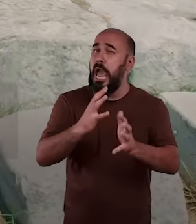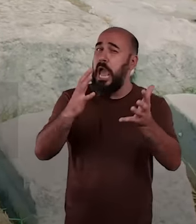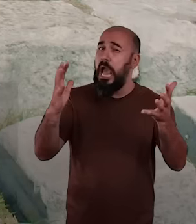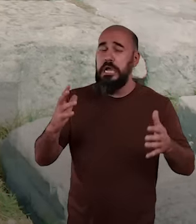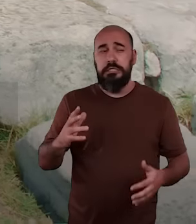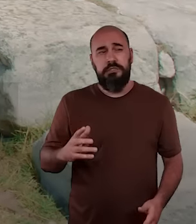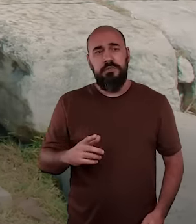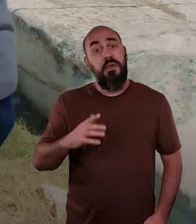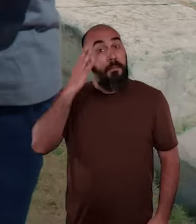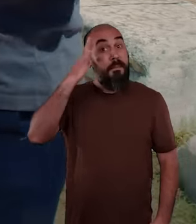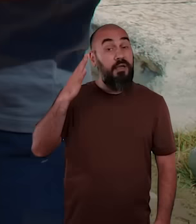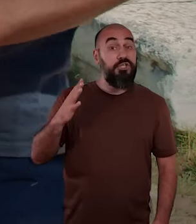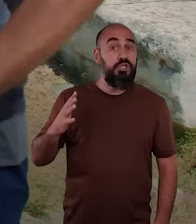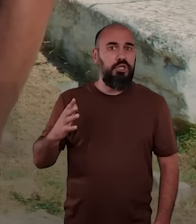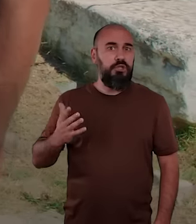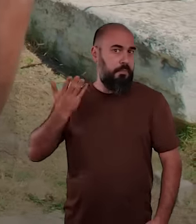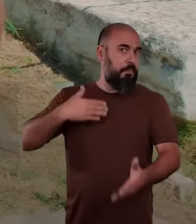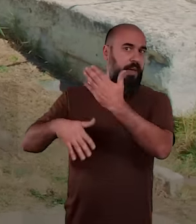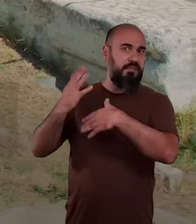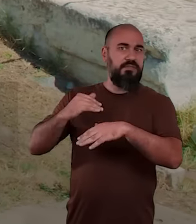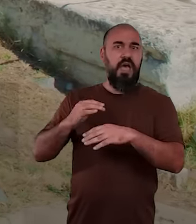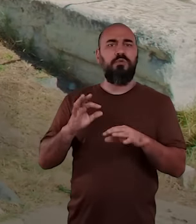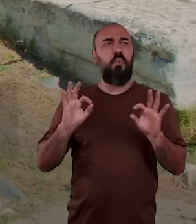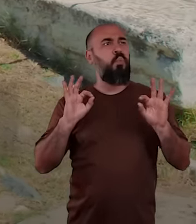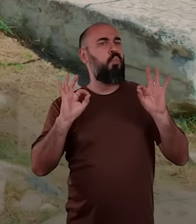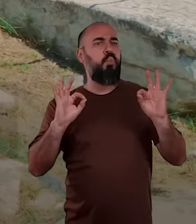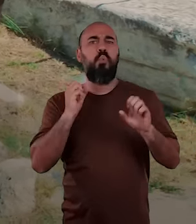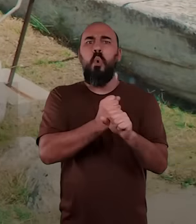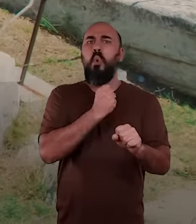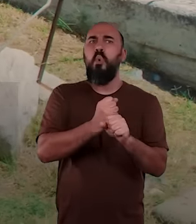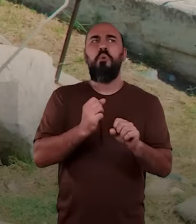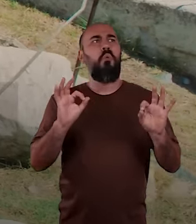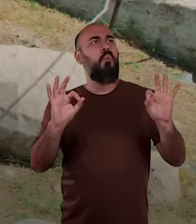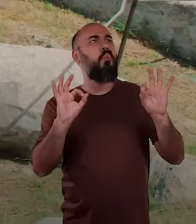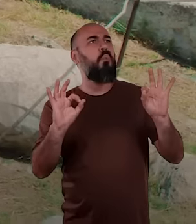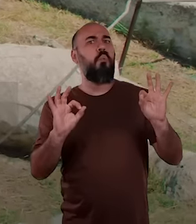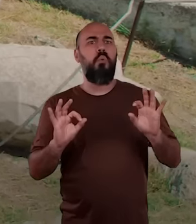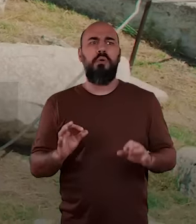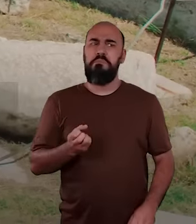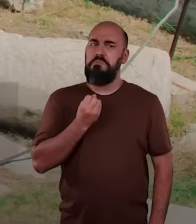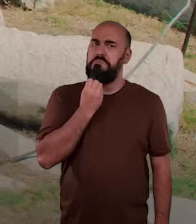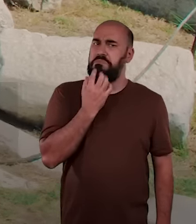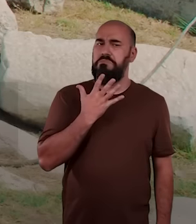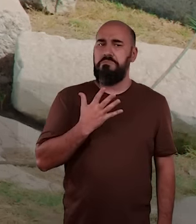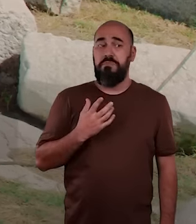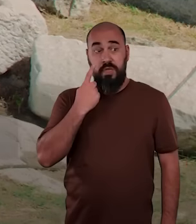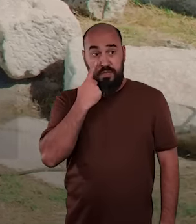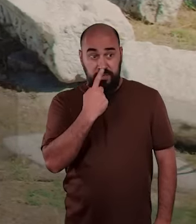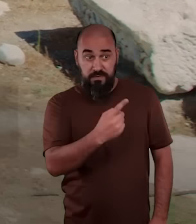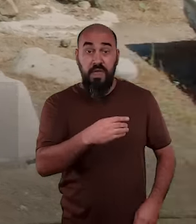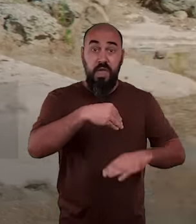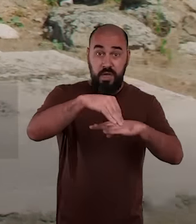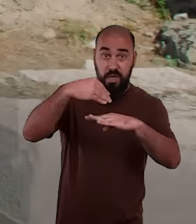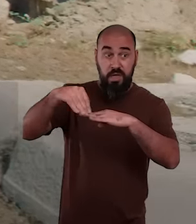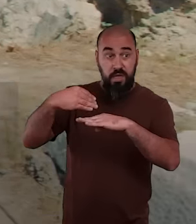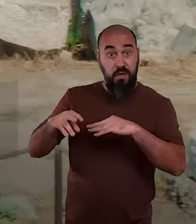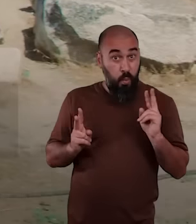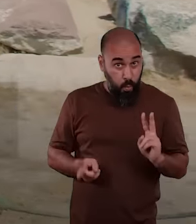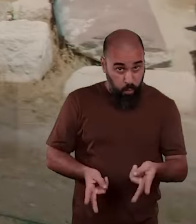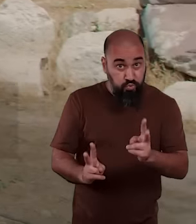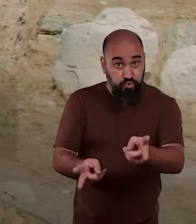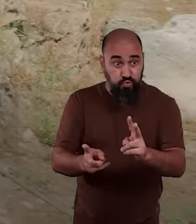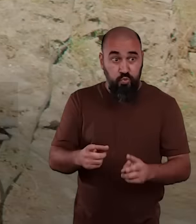imagine nos idos de glória dessa comunidade. Olha lá para vocês terem uma noção, o trabalho dos arqueólogos continuam. Eles ali são